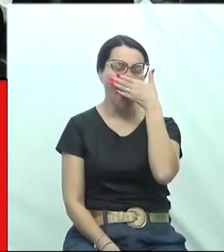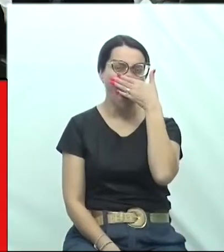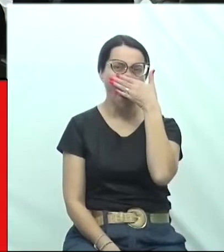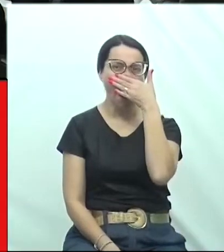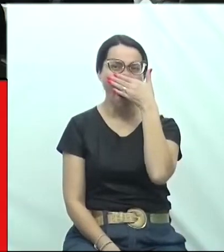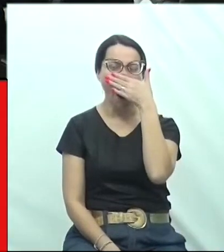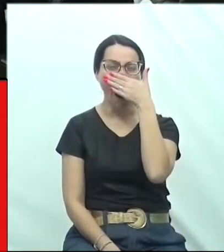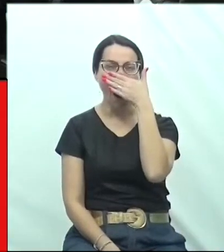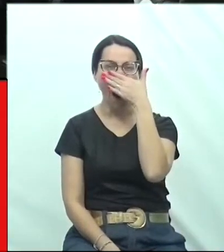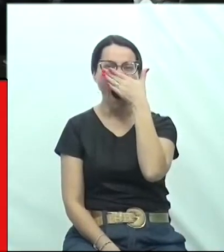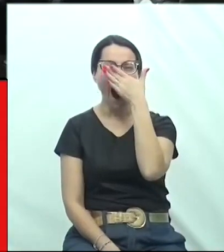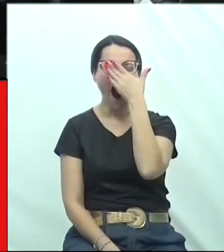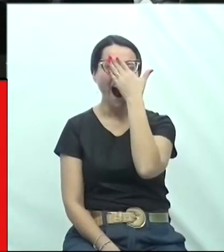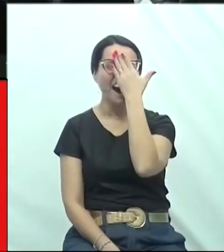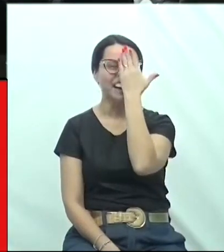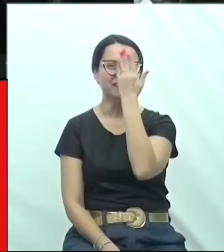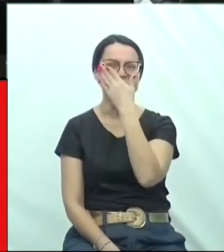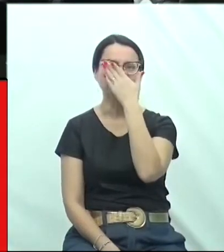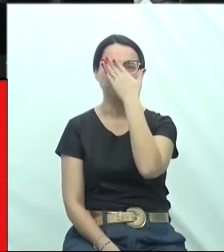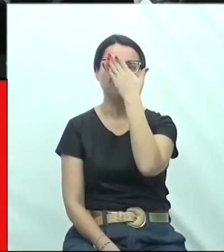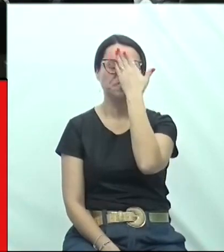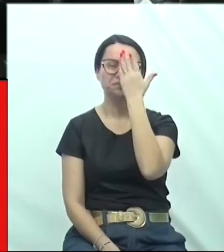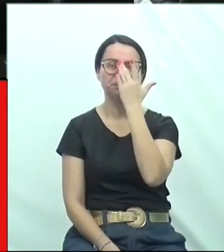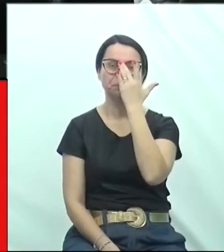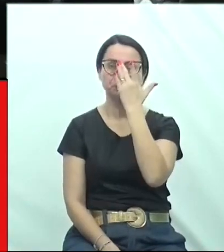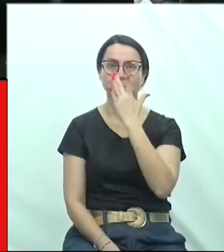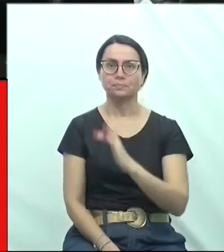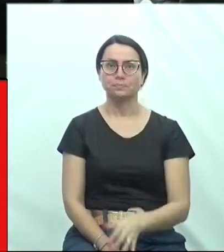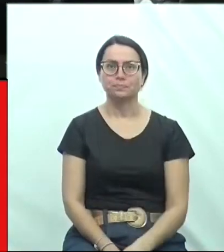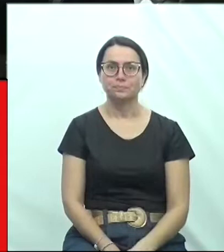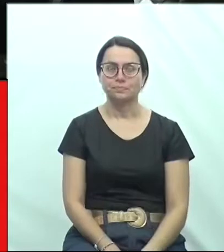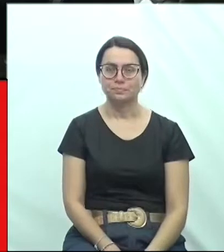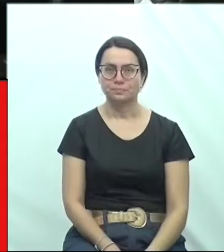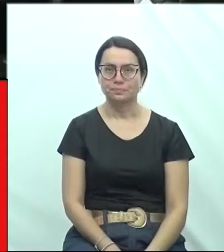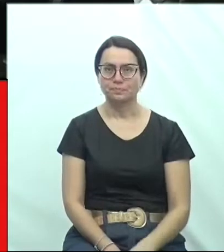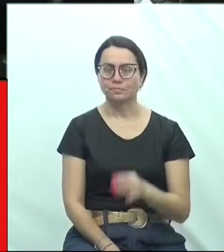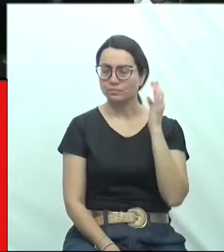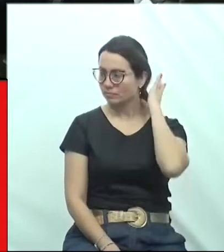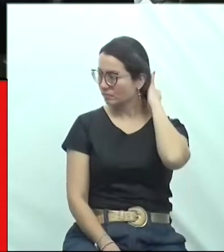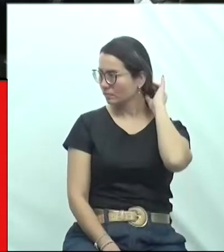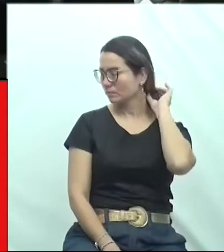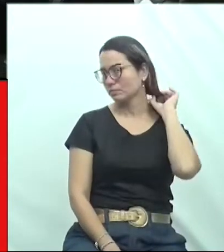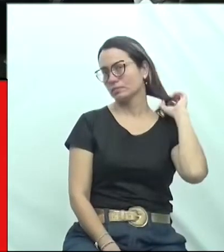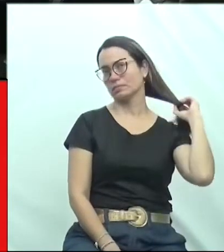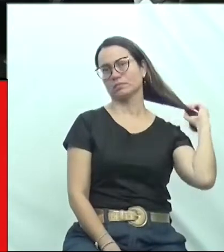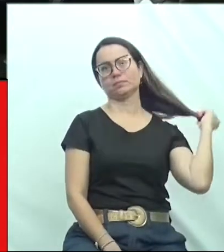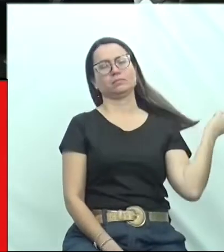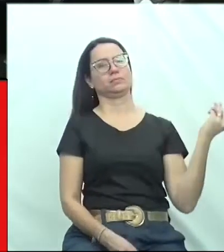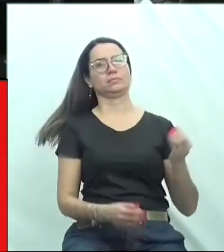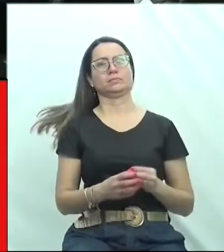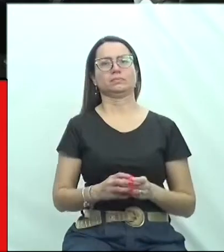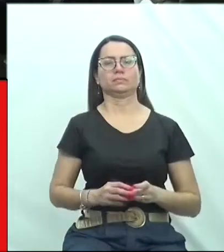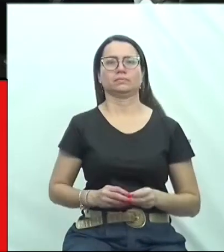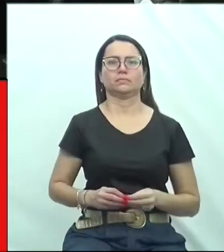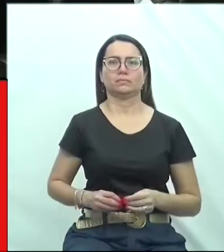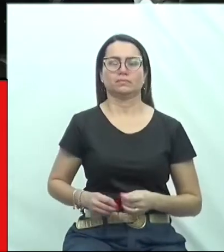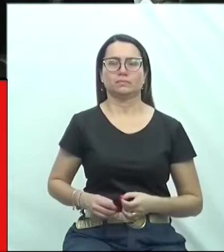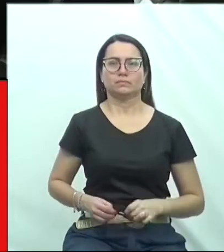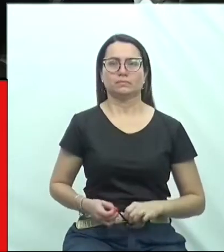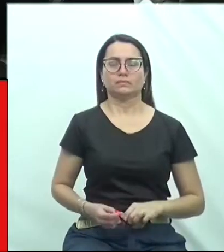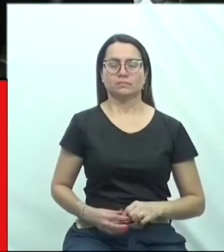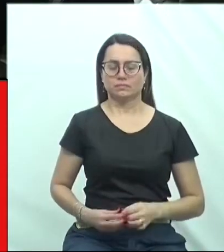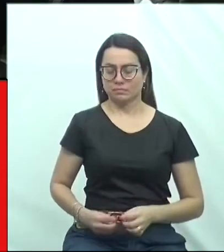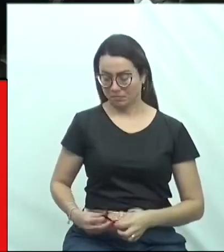Isso, desde que a prefeitura ainda tese que ele tem condições de tratar. Exato. Mas ele entendeu. Senhora